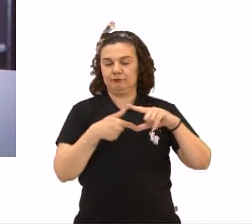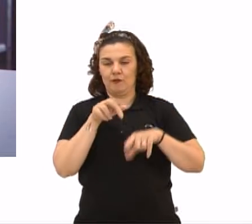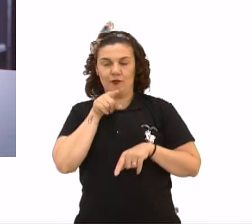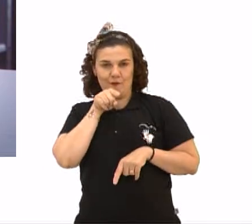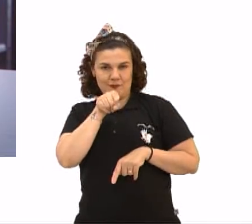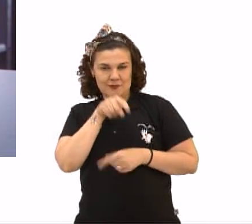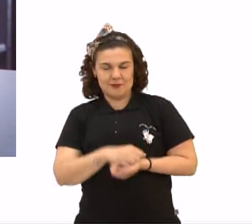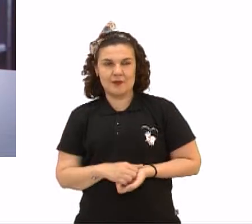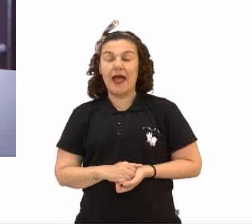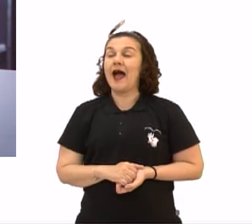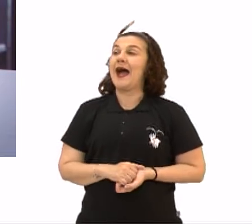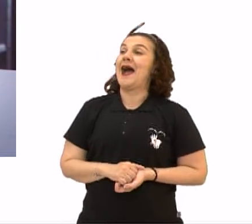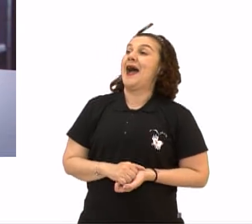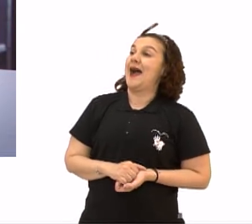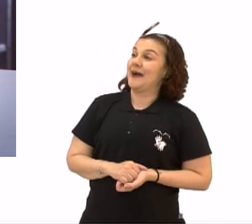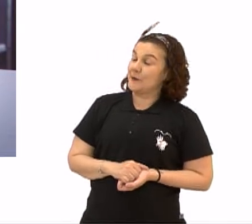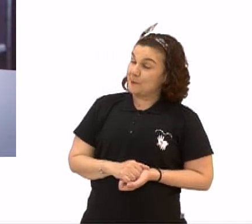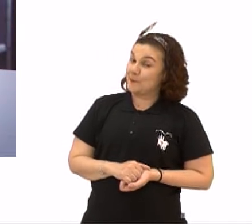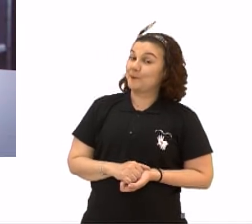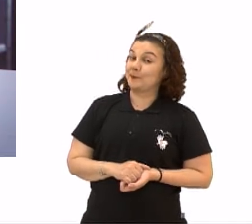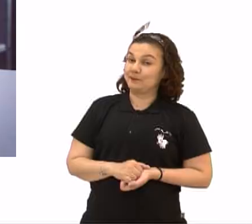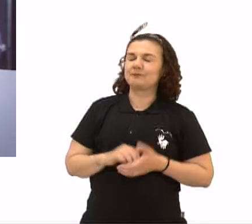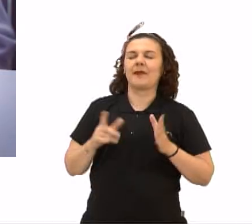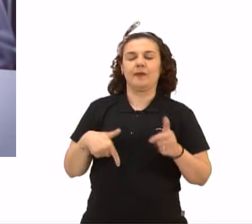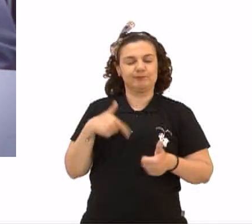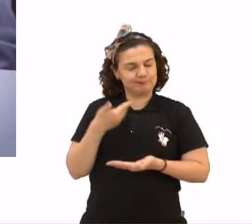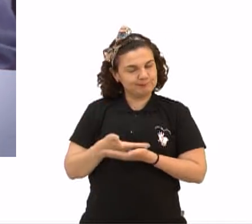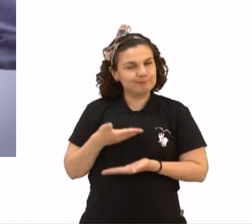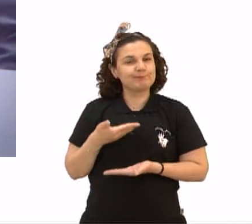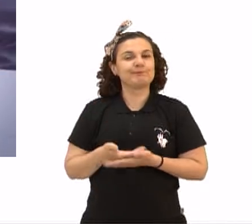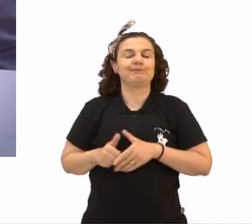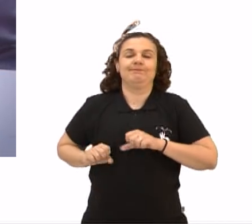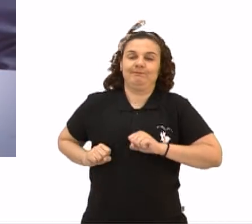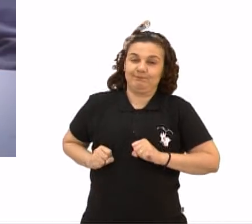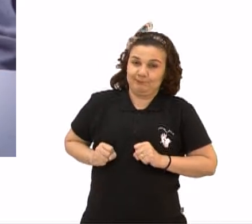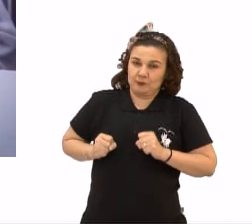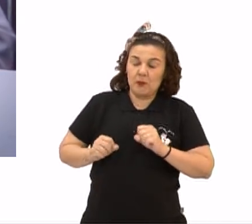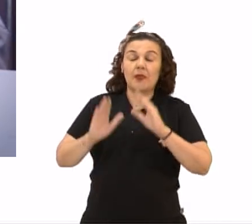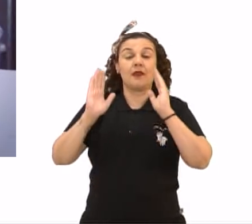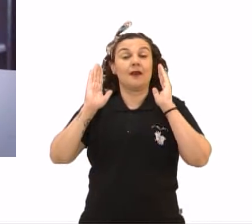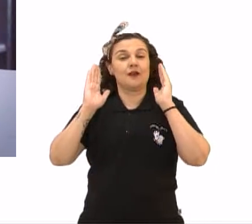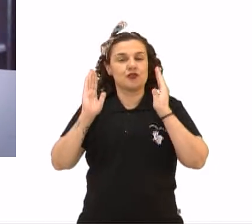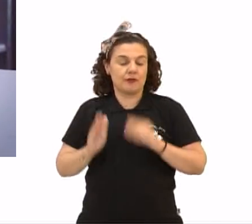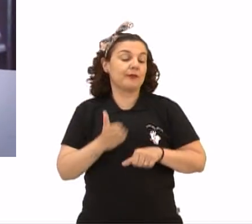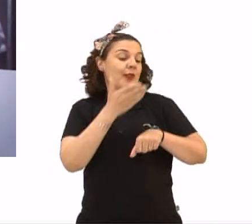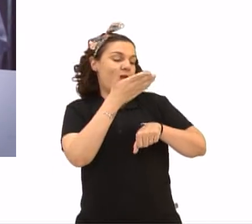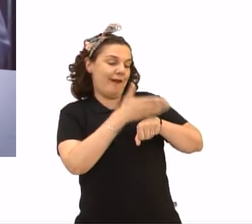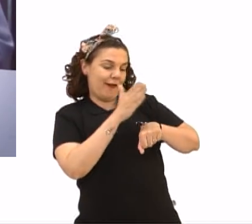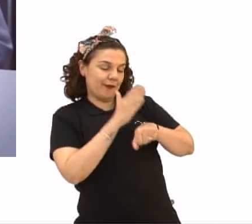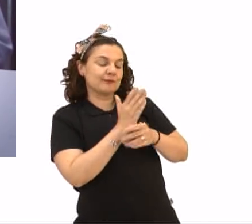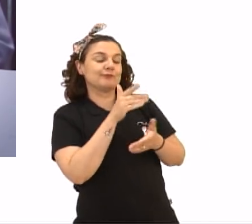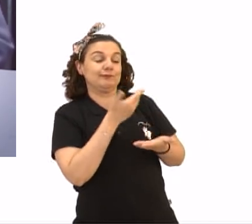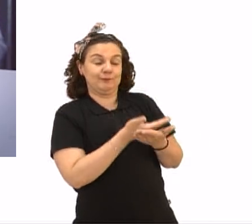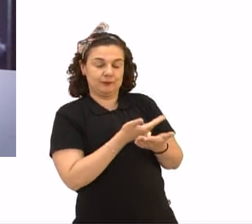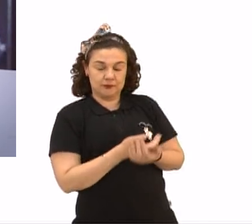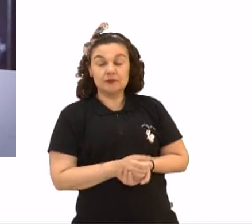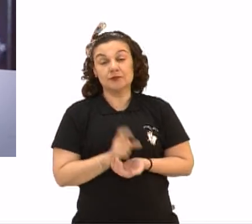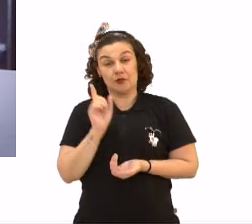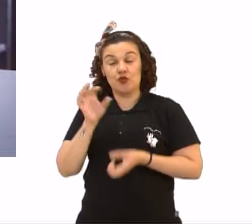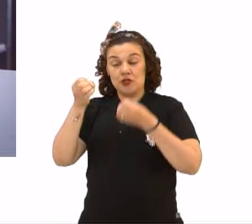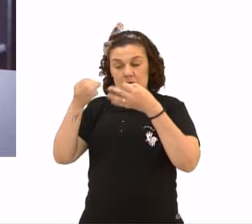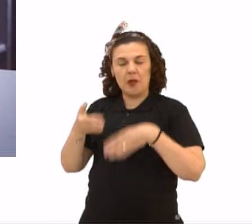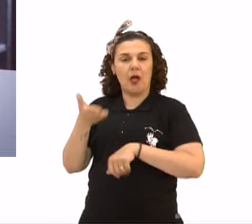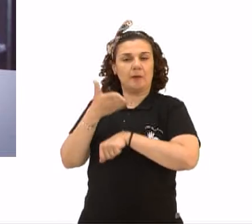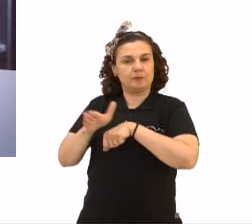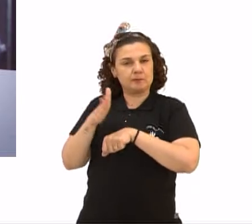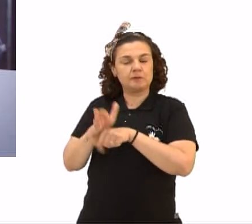você? Um recado então, aí, empenho. Até eu já comentei, estudo né? e técnica, né? Eu já comentei, assim, tem muito de